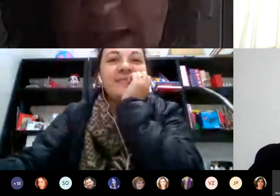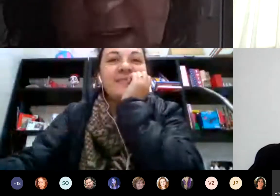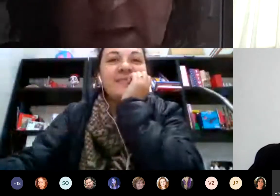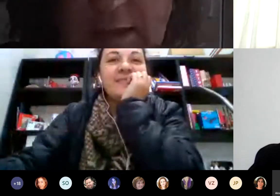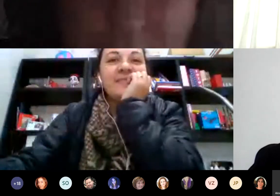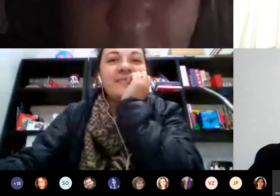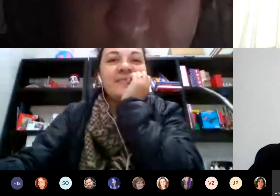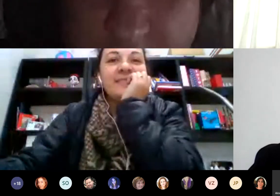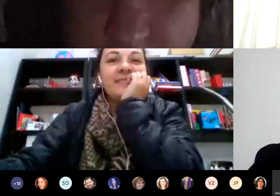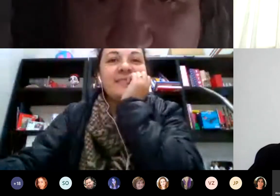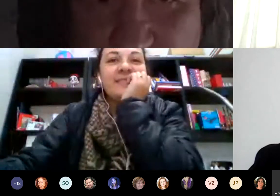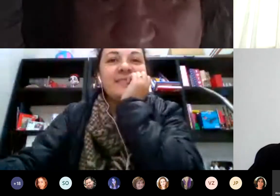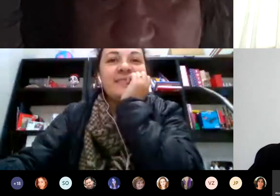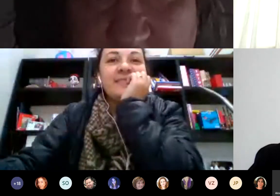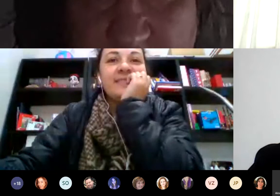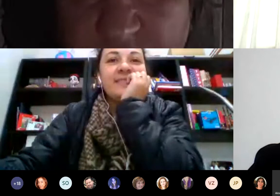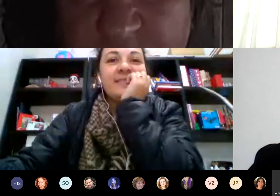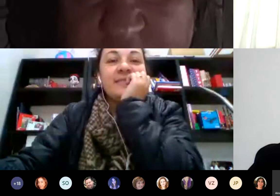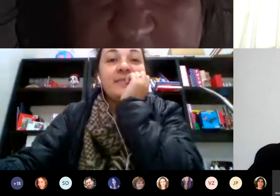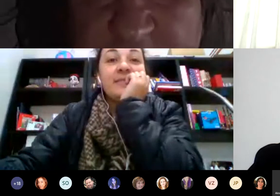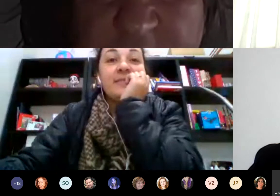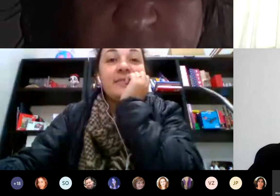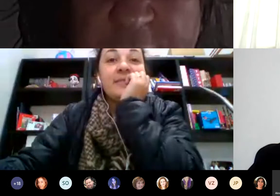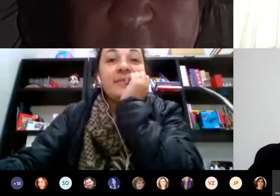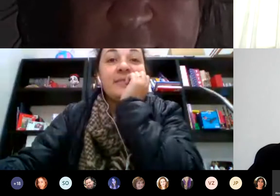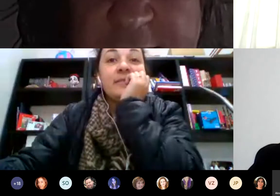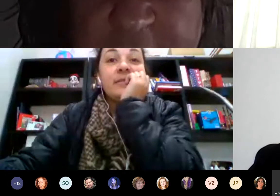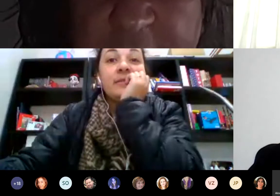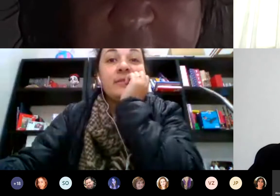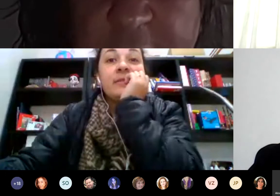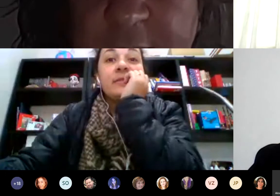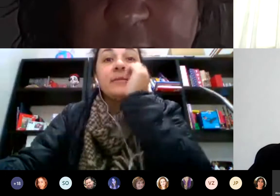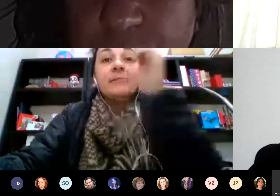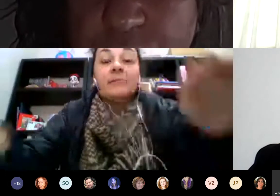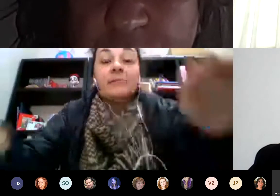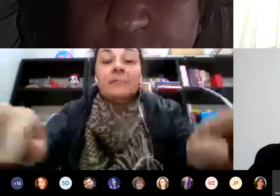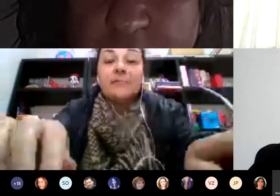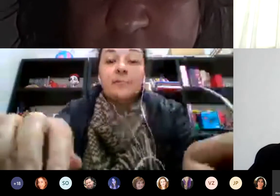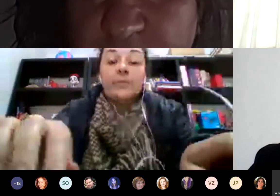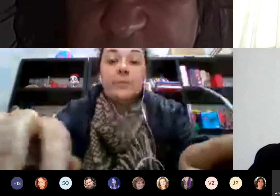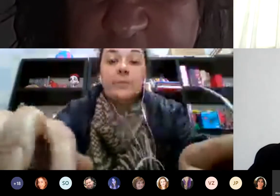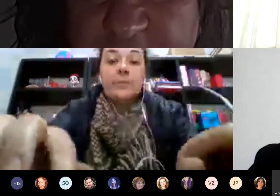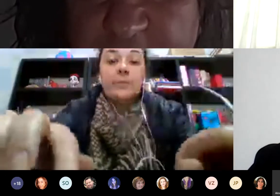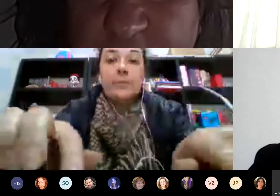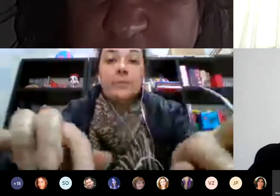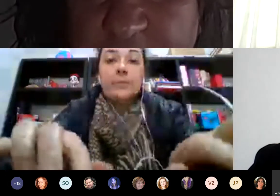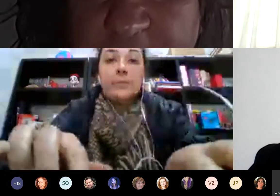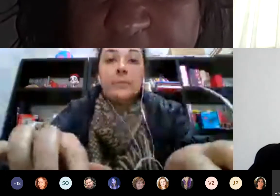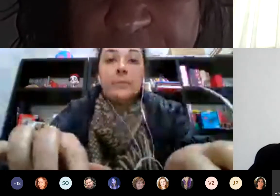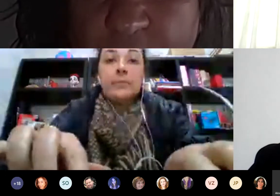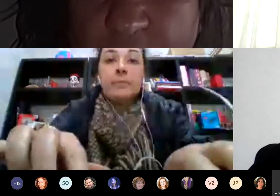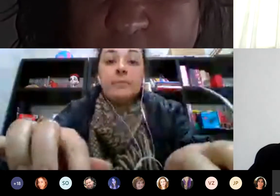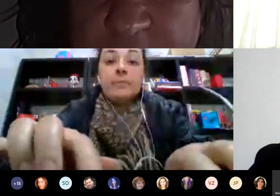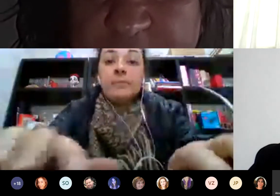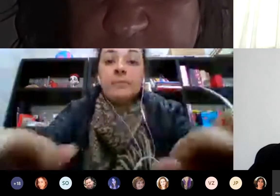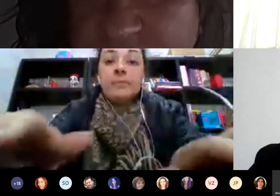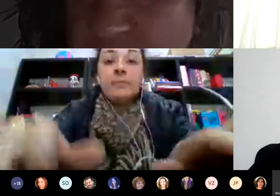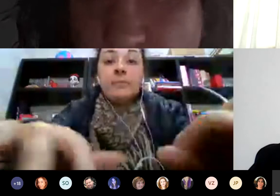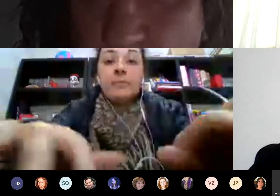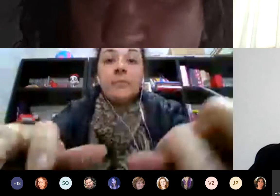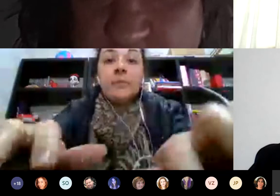é um pouco nessa linha que eu estou indo, né? Nesse processo de digitalização generalizada, que produz uma, como eu disse antes,